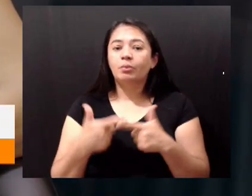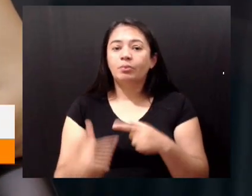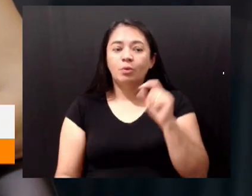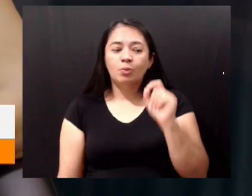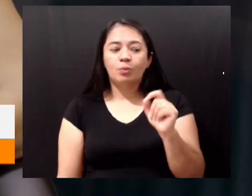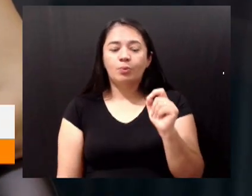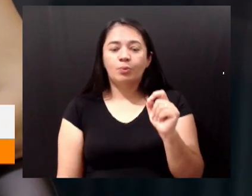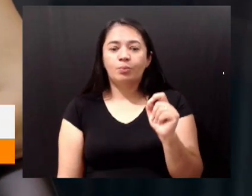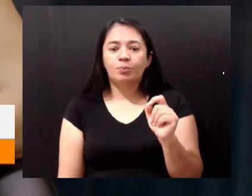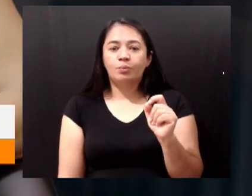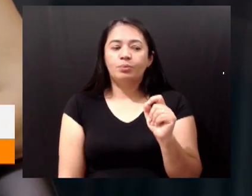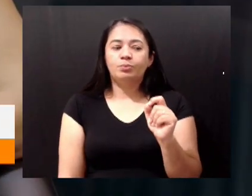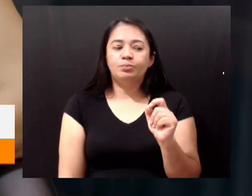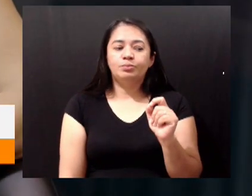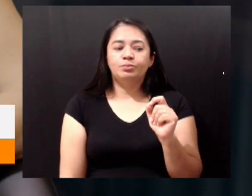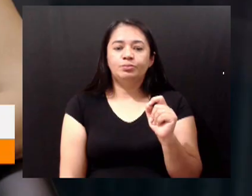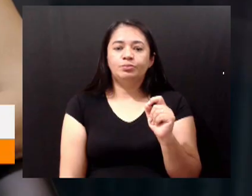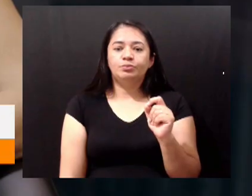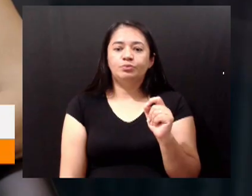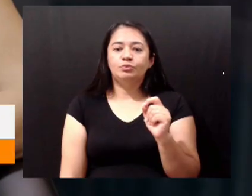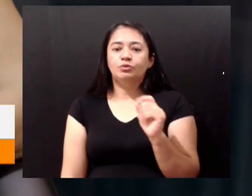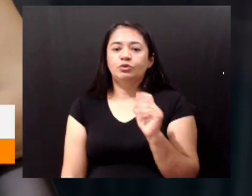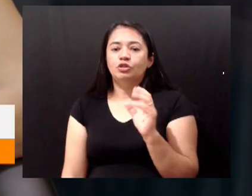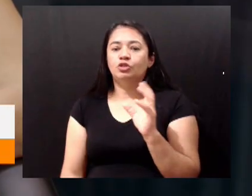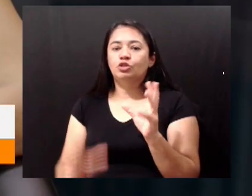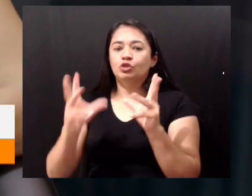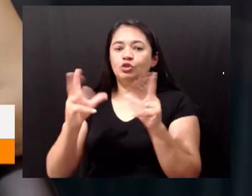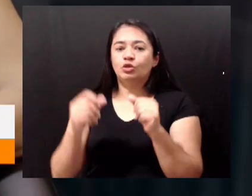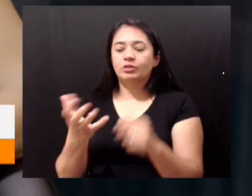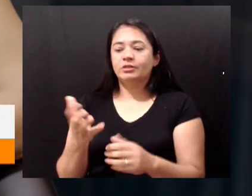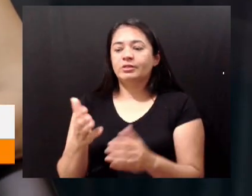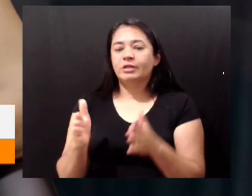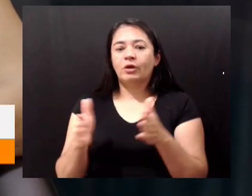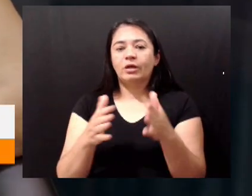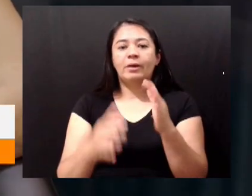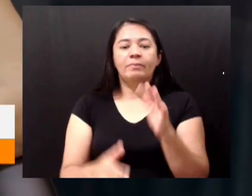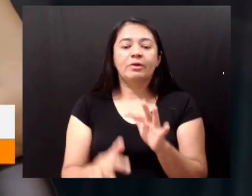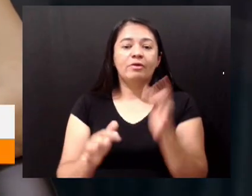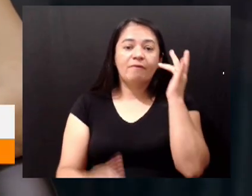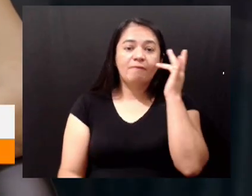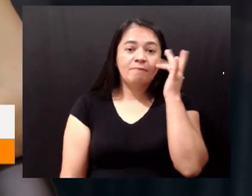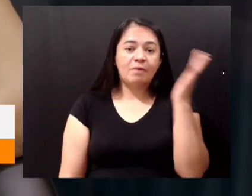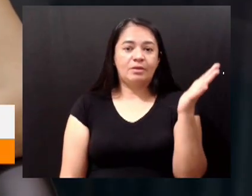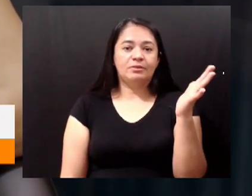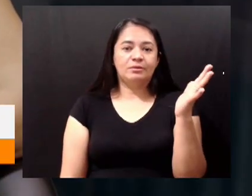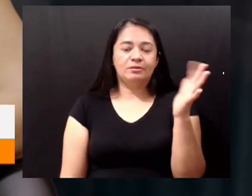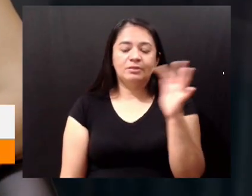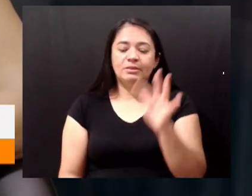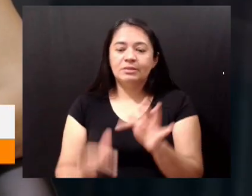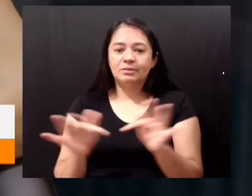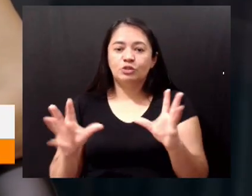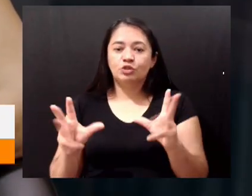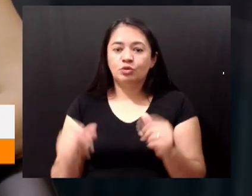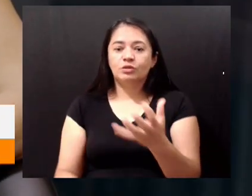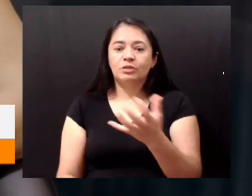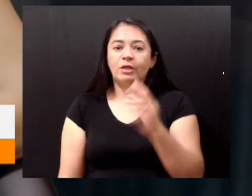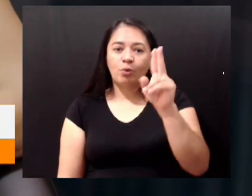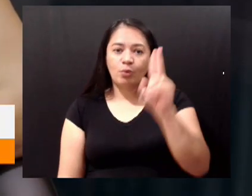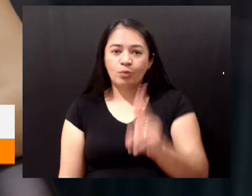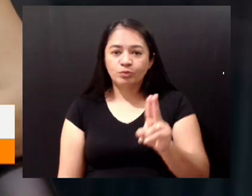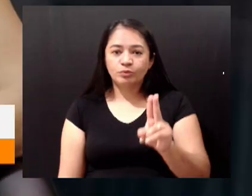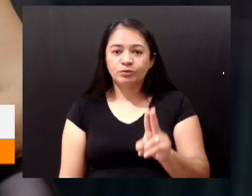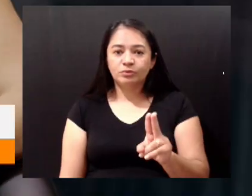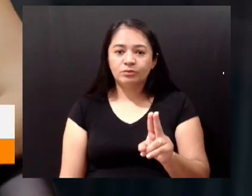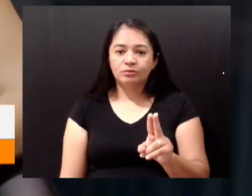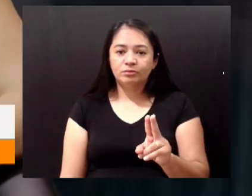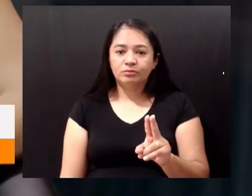todo mundo quer o caminho mais fácil, mais É. simples. E Uhum. aí todo mundo quer usar a caneta, o que não é também indicado